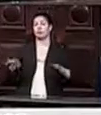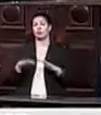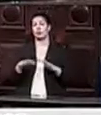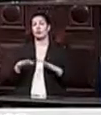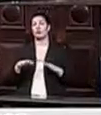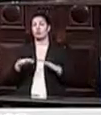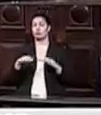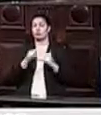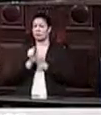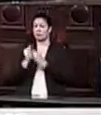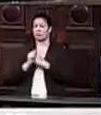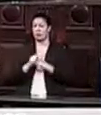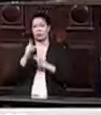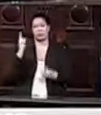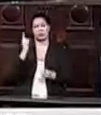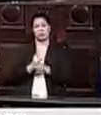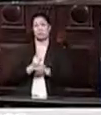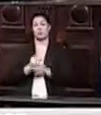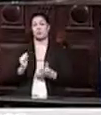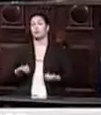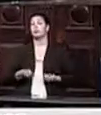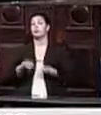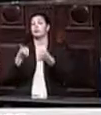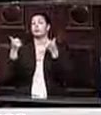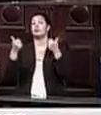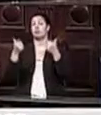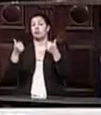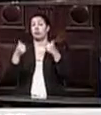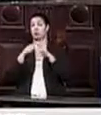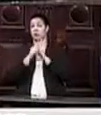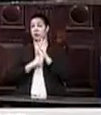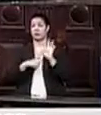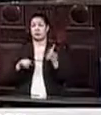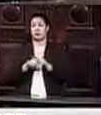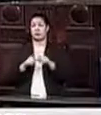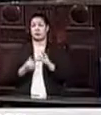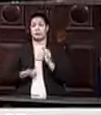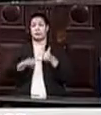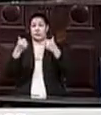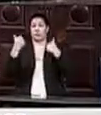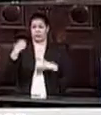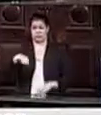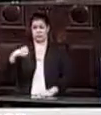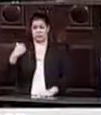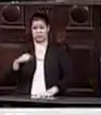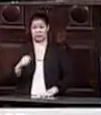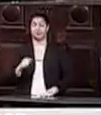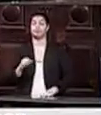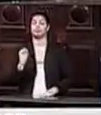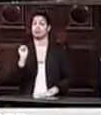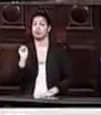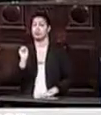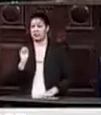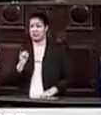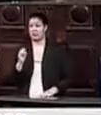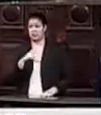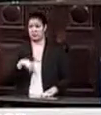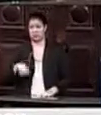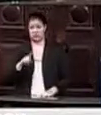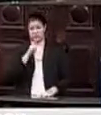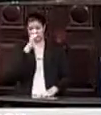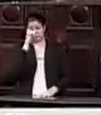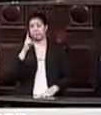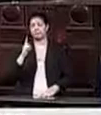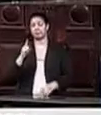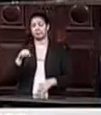para encontrar o melhor texto e a melhor redação. E se criamos aqui um momento